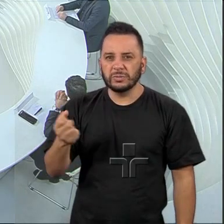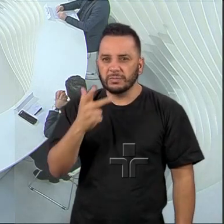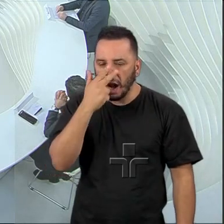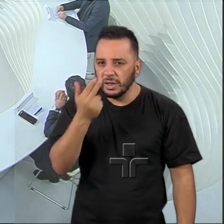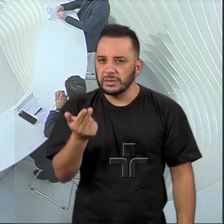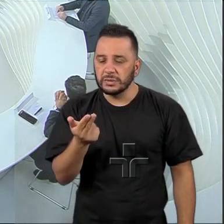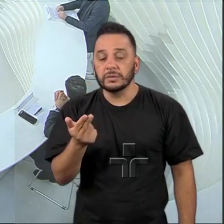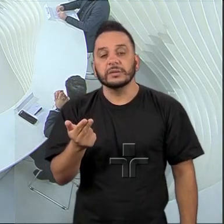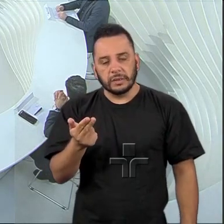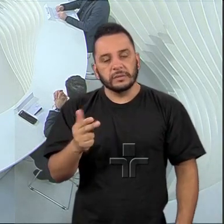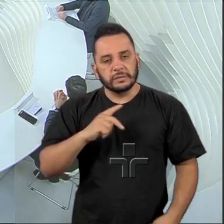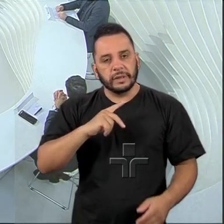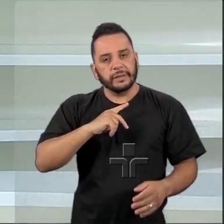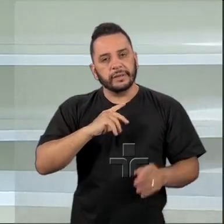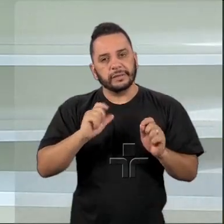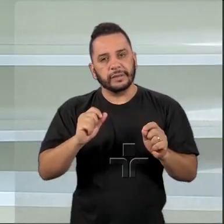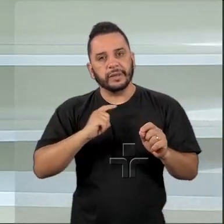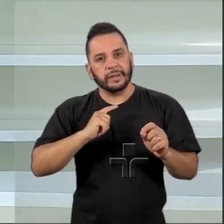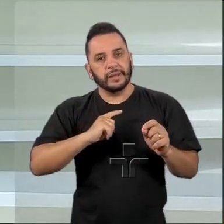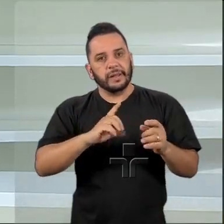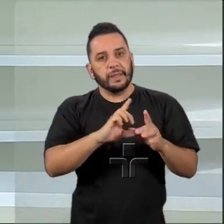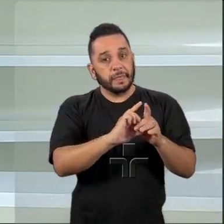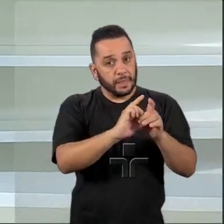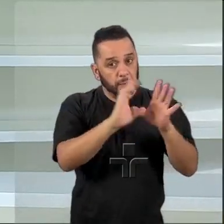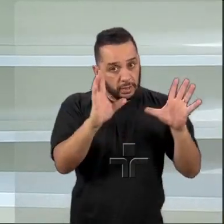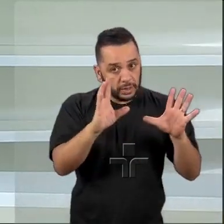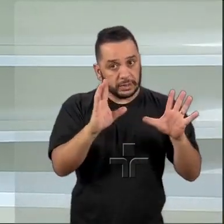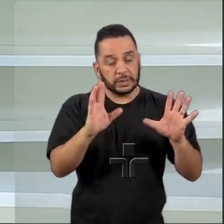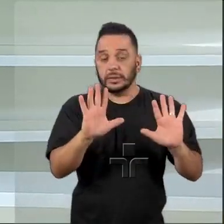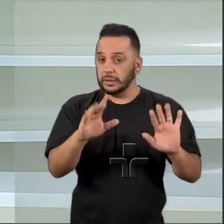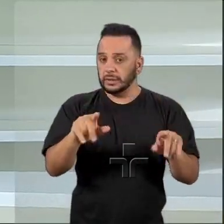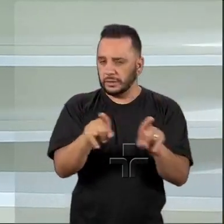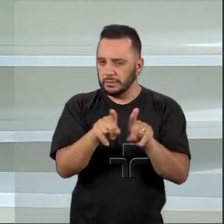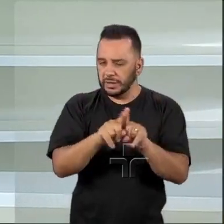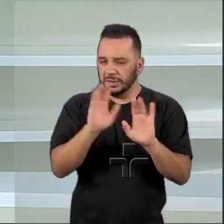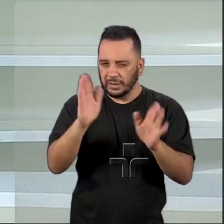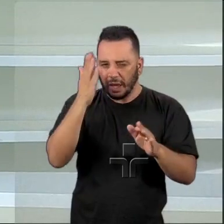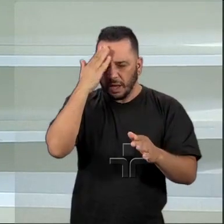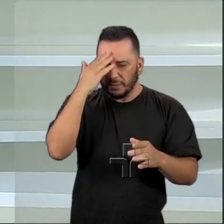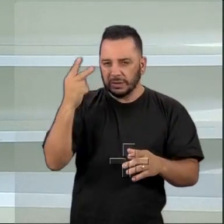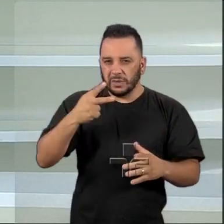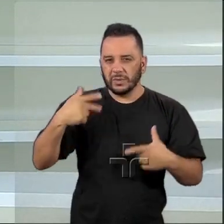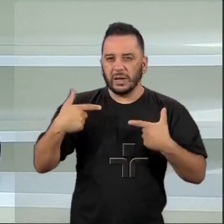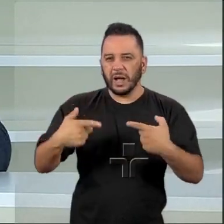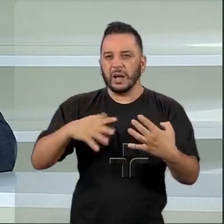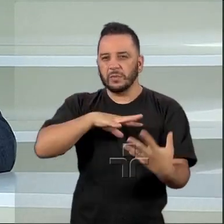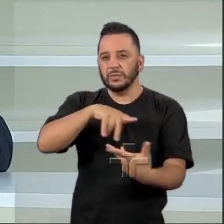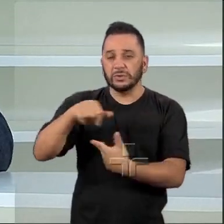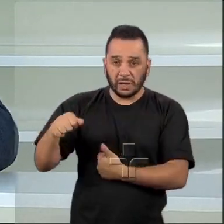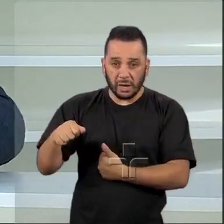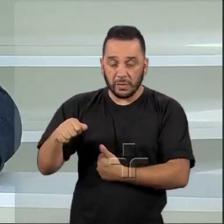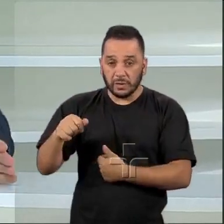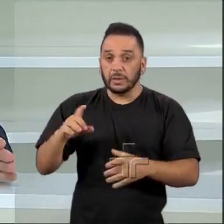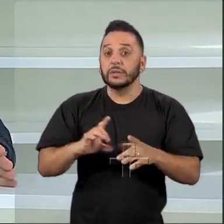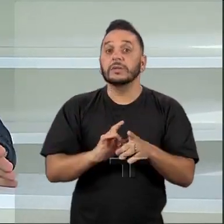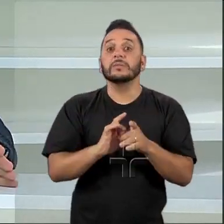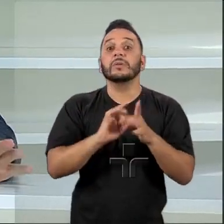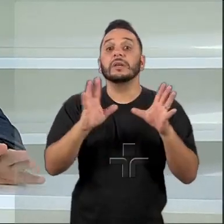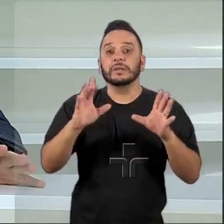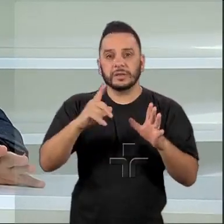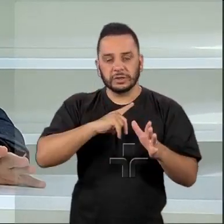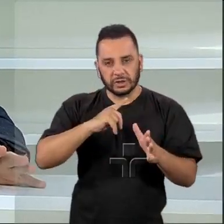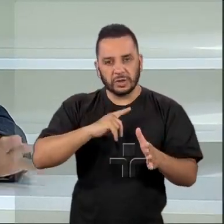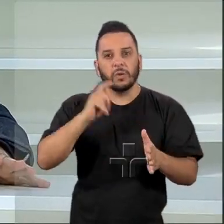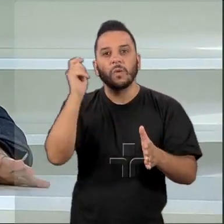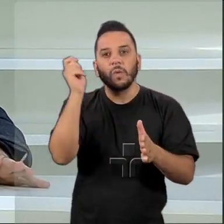legitimidade da democracia. Né? A democracia, desde que acabou a Segunda Guerra Mundial, onde ela se implantou, ela tinha um contrato com